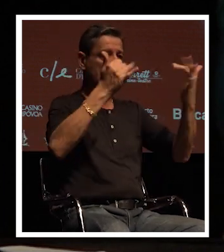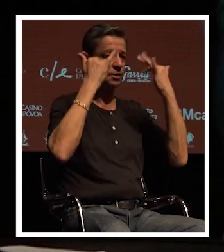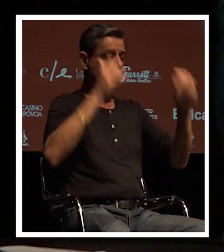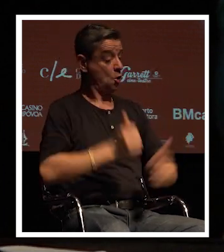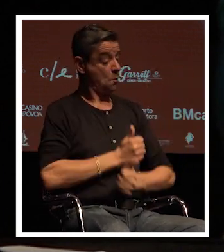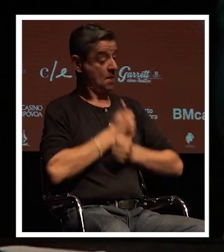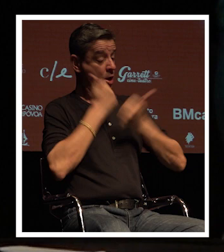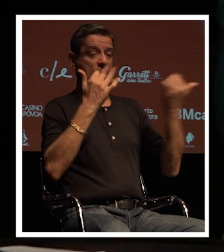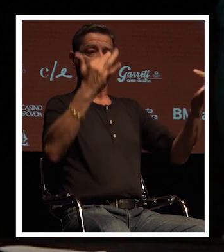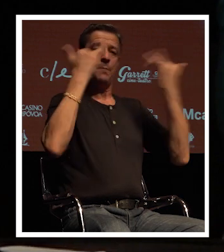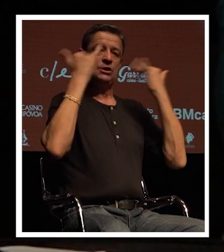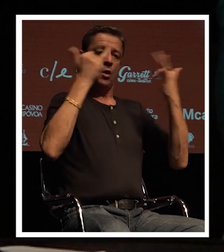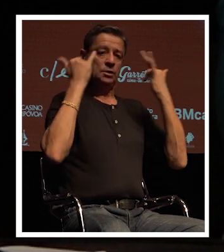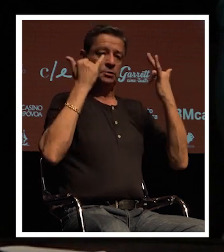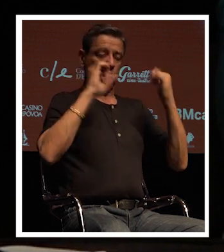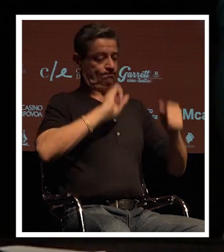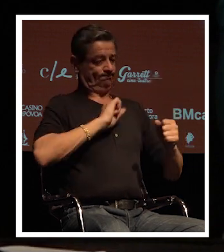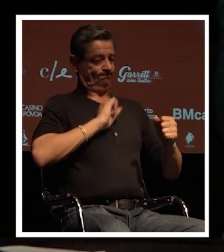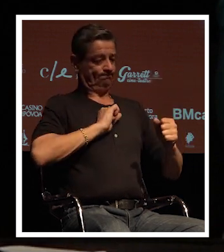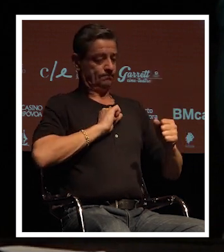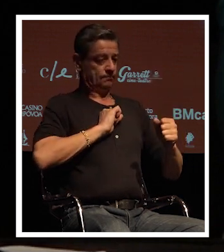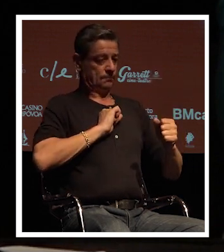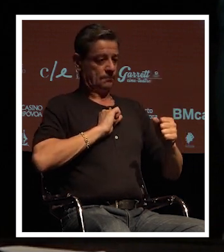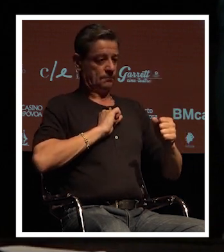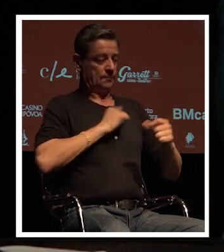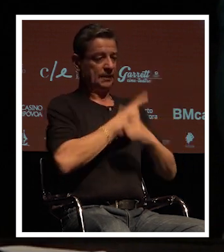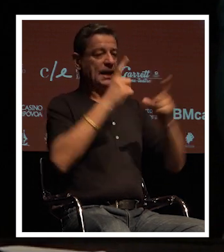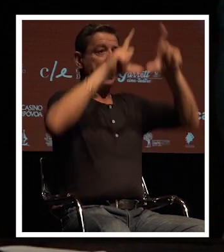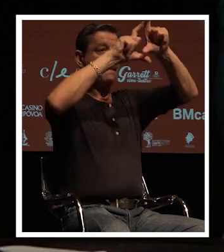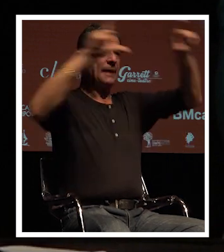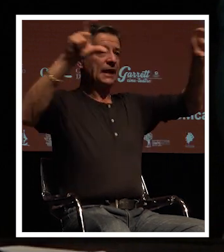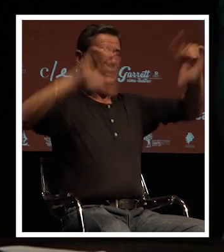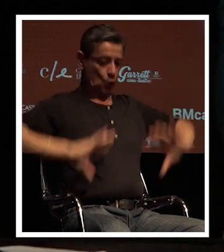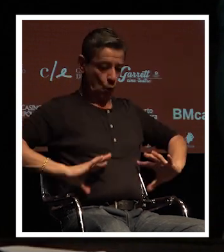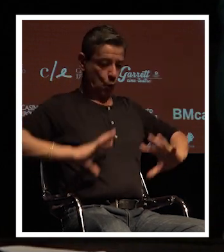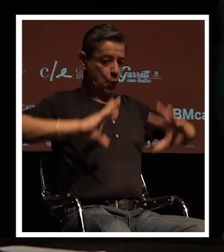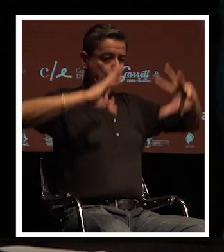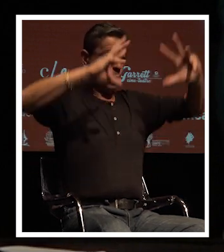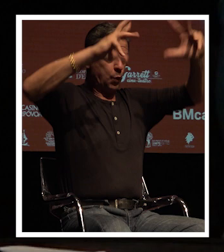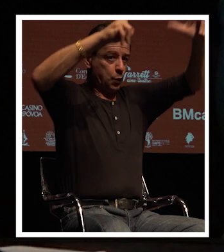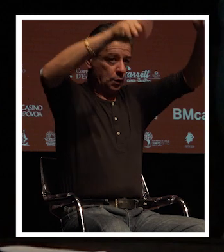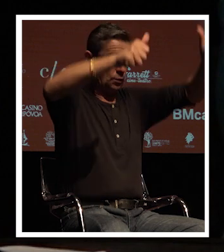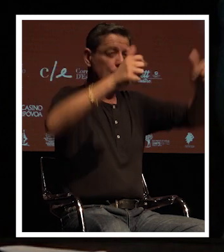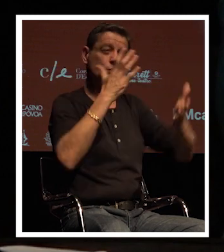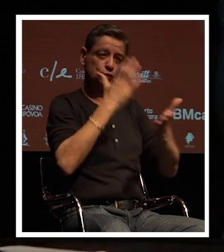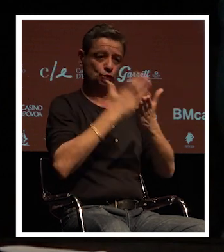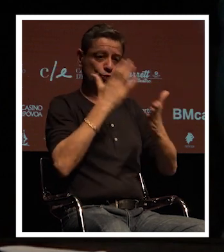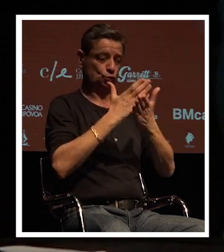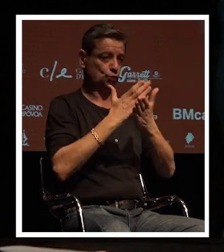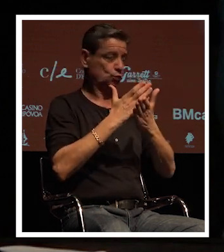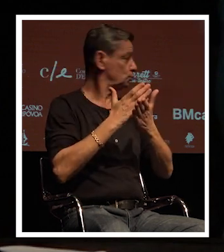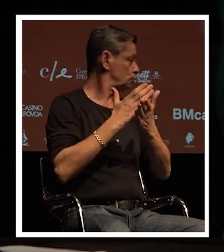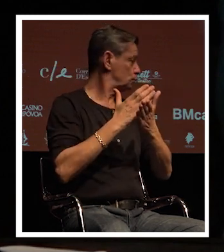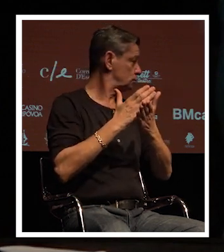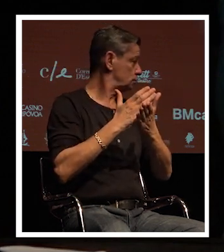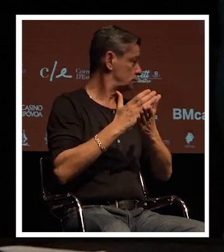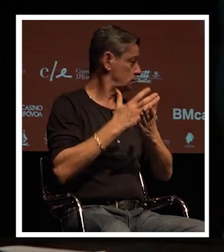melhor arma de de de de hoje em dia as empresas crescerem não é e eu dou só um número eu